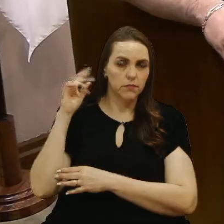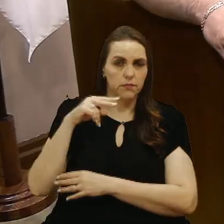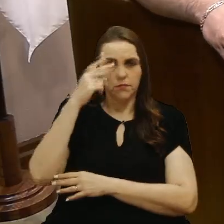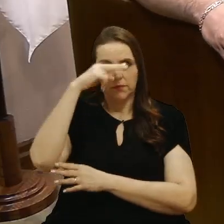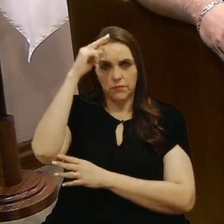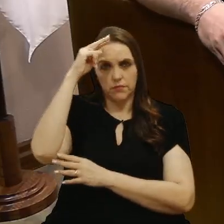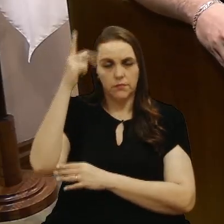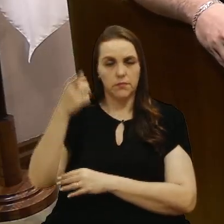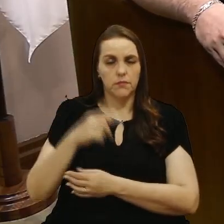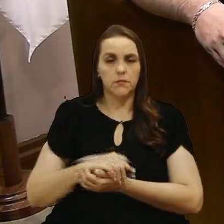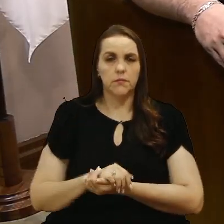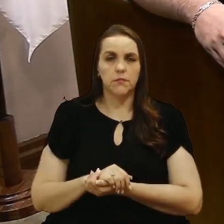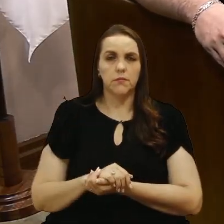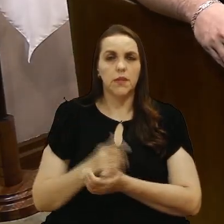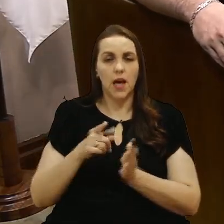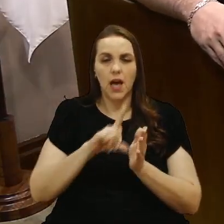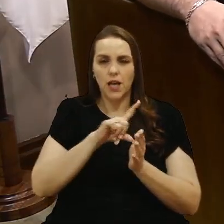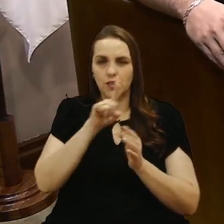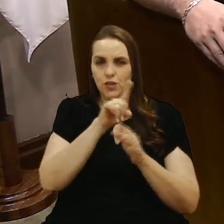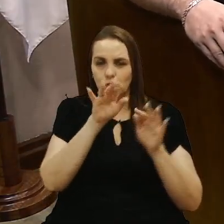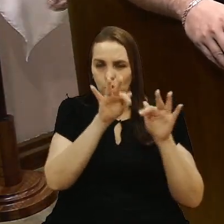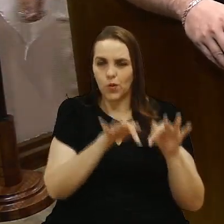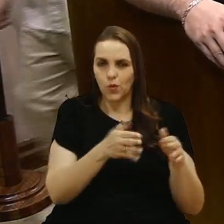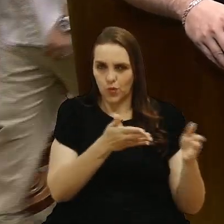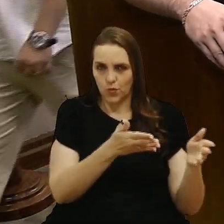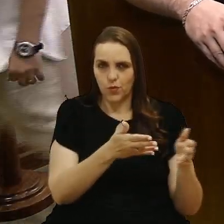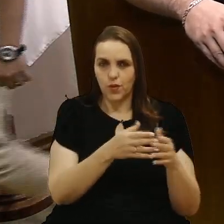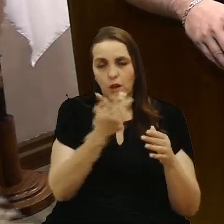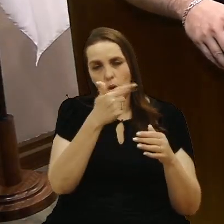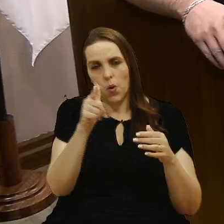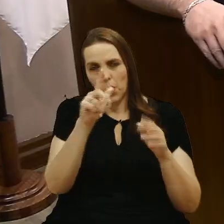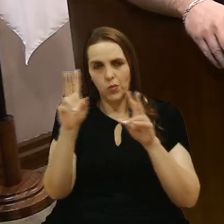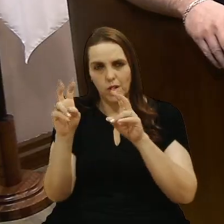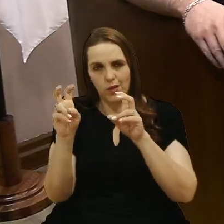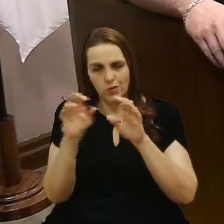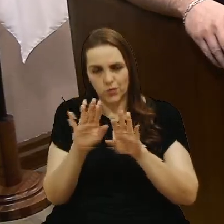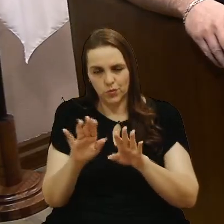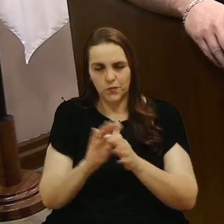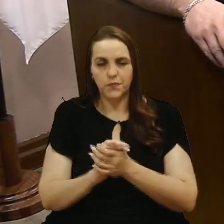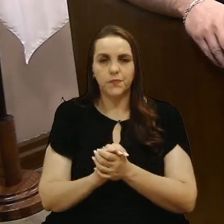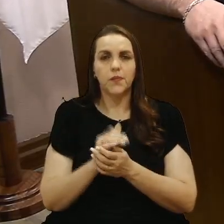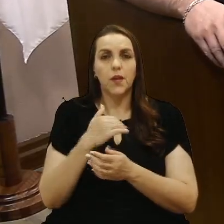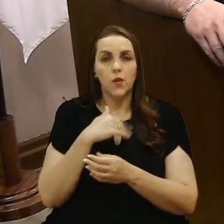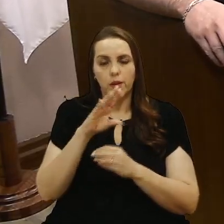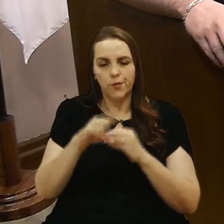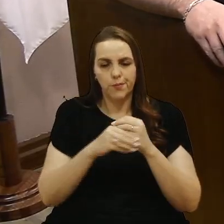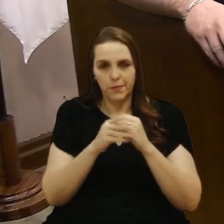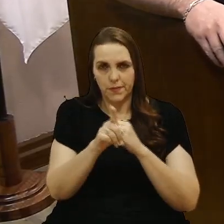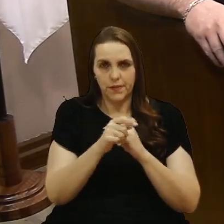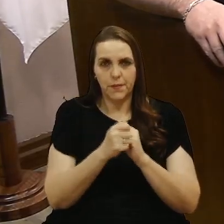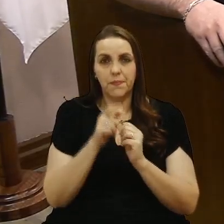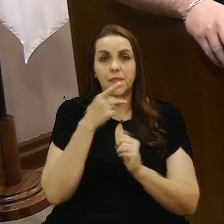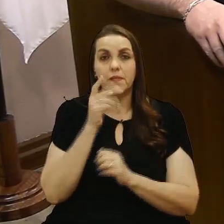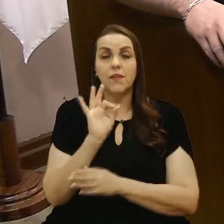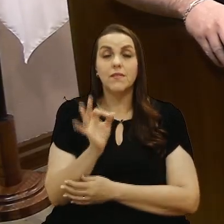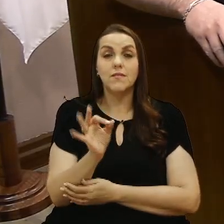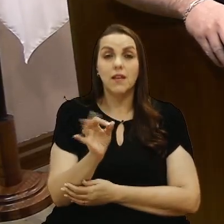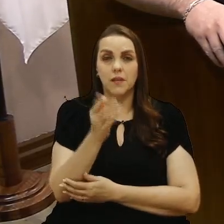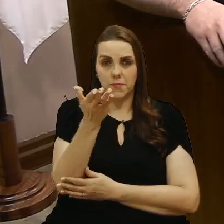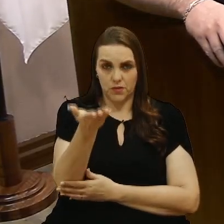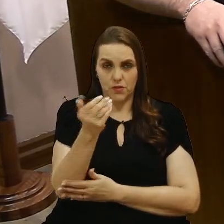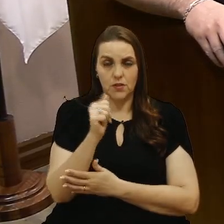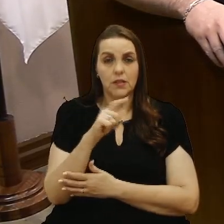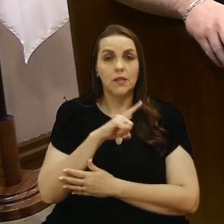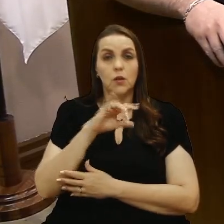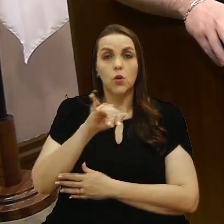Excelência concluir e entrar em outro assunto, de exatamente isso. Sabe que uma coisa, e nós temos tido